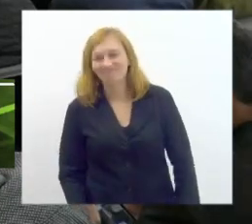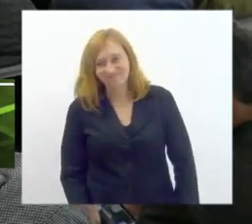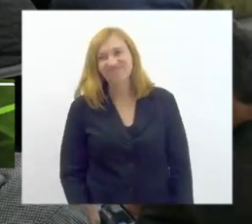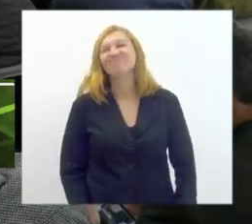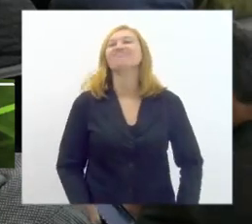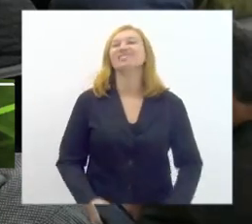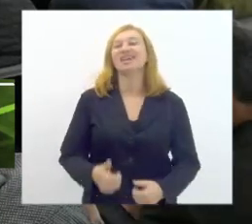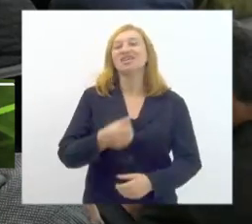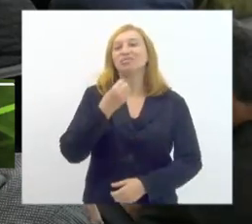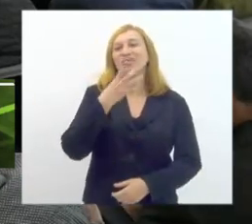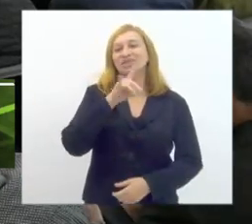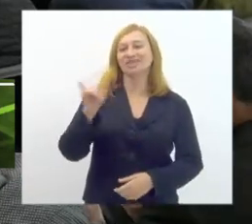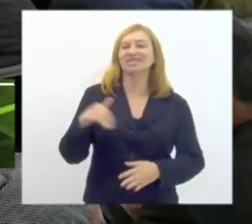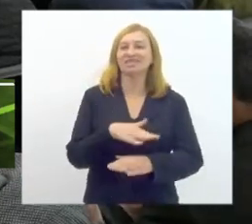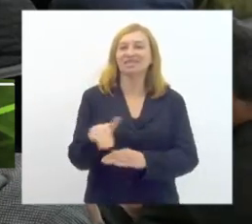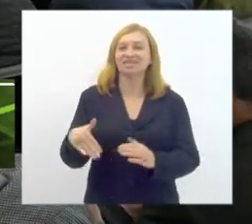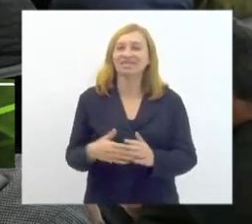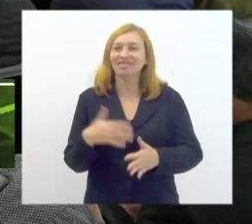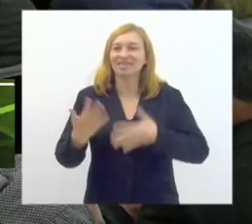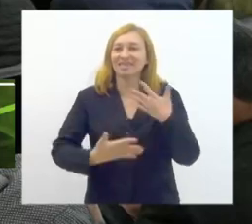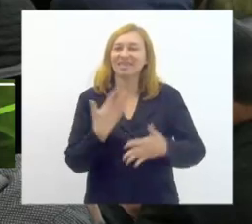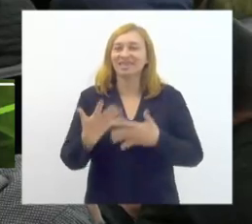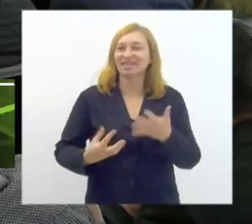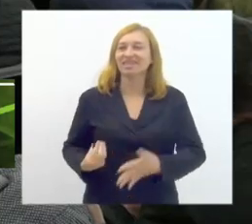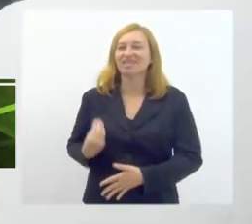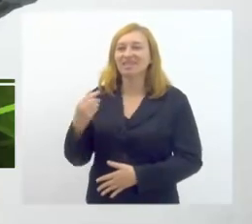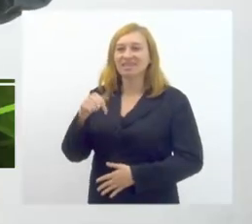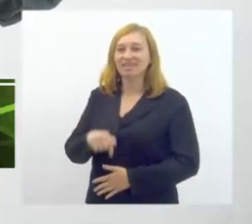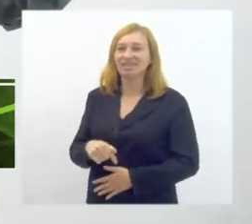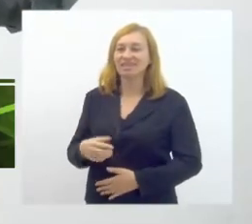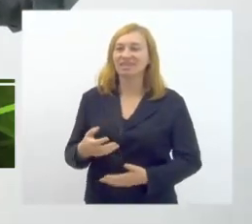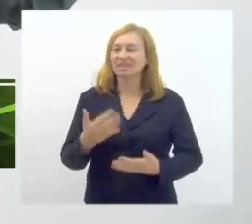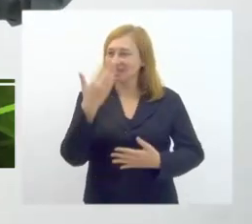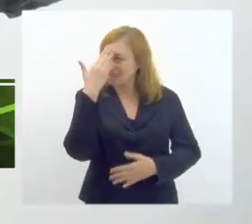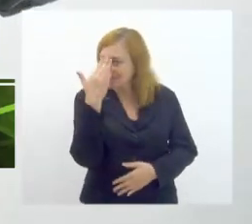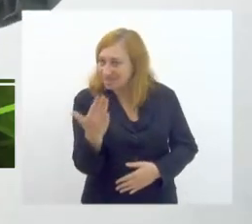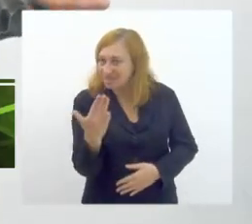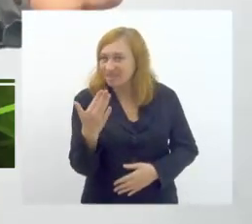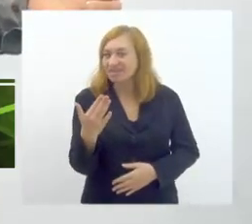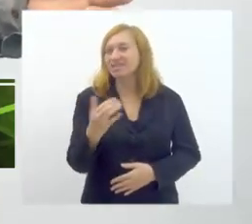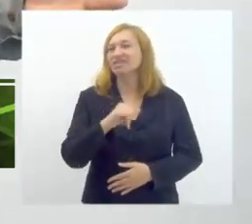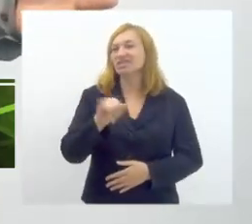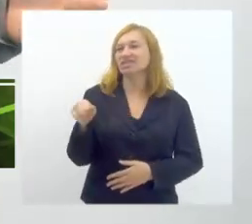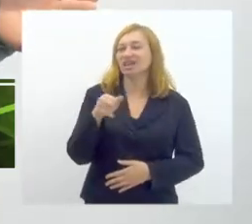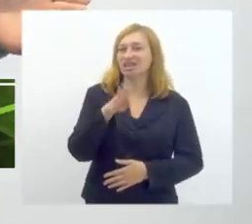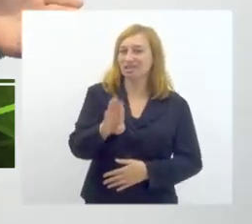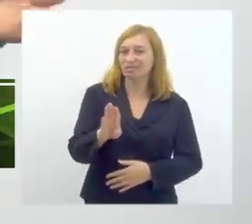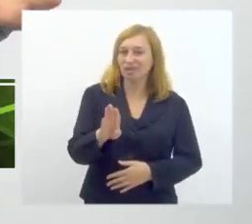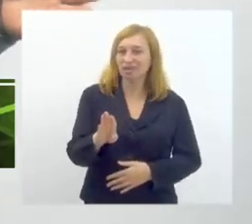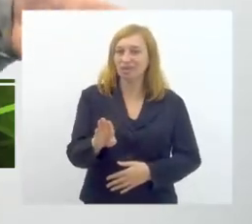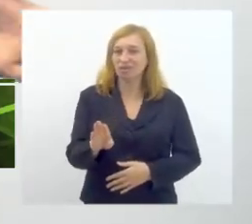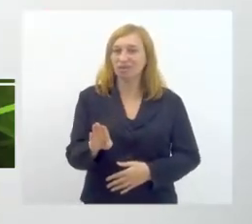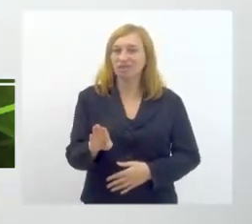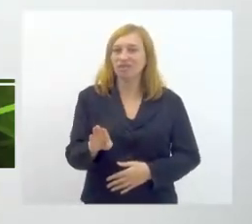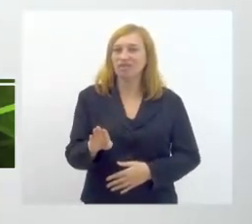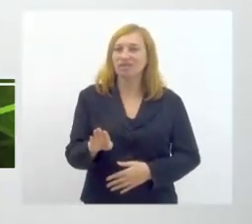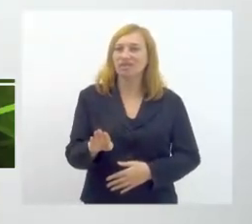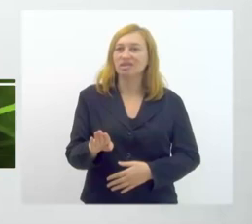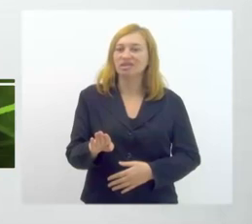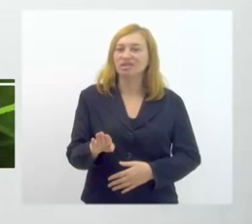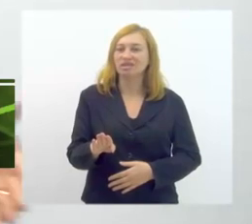Primeiro, um bom dia a todos. É grande alegria estarmos aqui. Quero agradecer, Jair Bittencourt, por essa